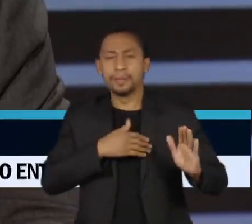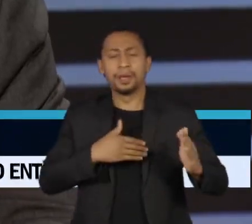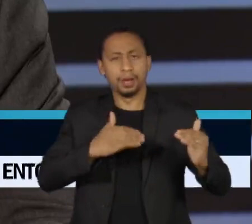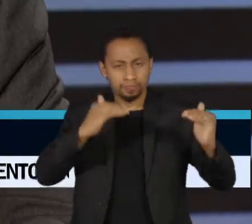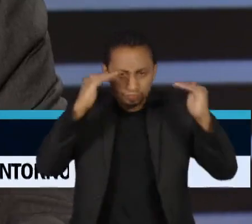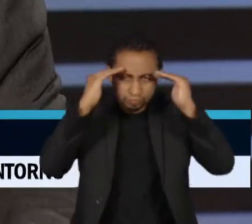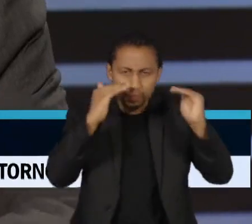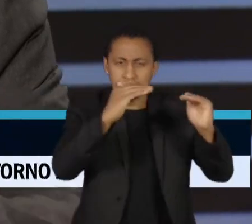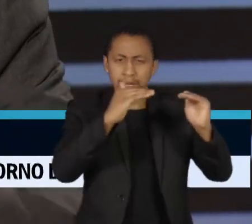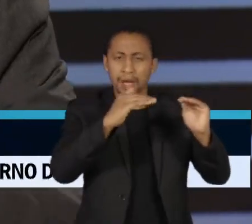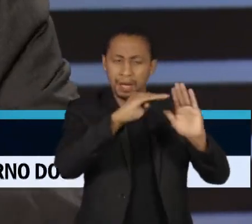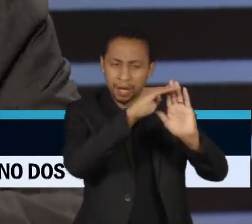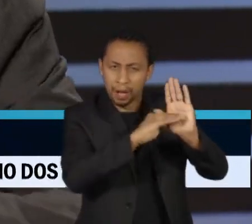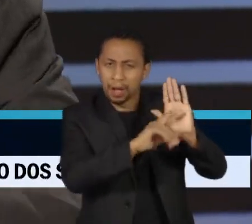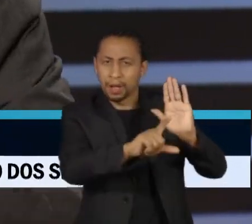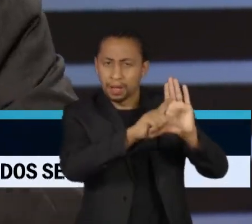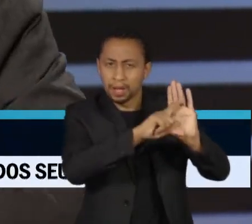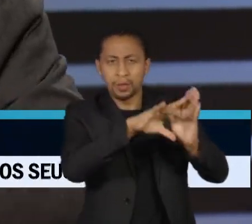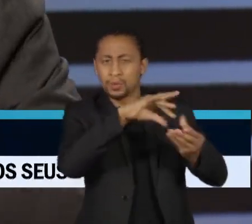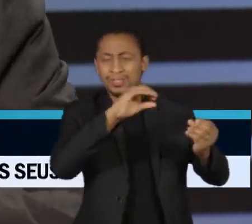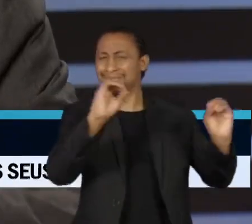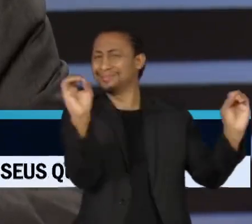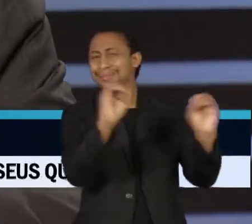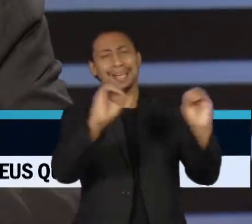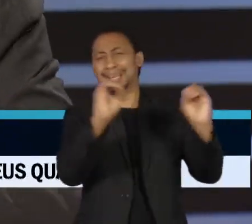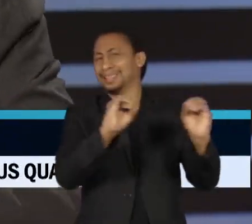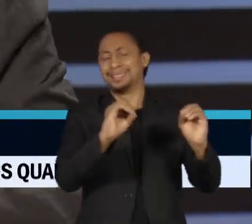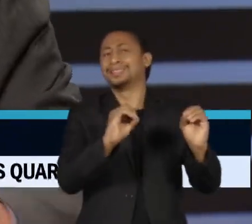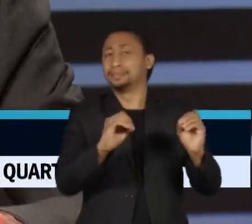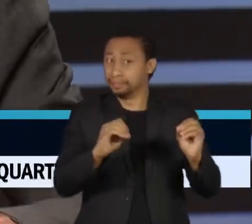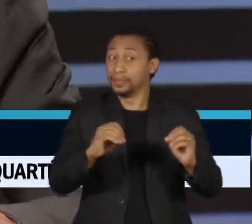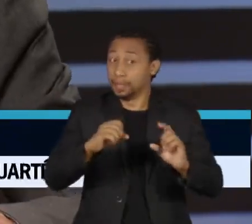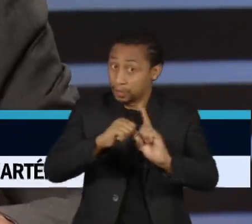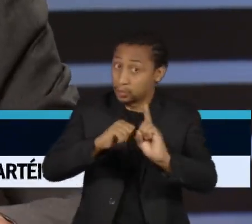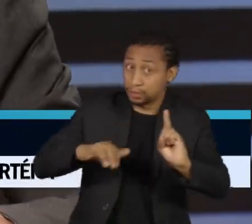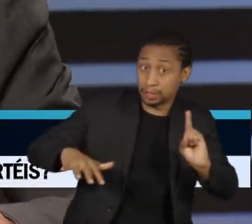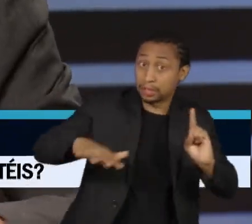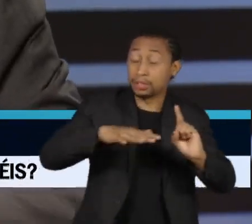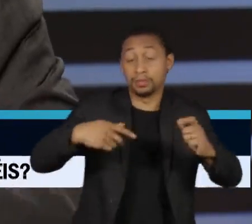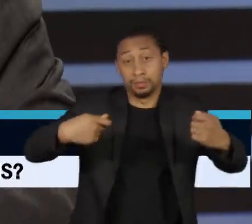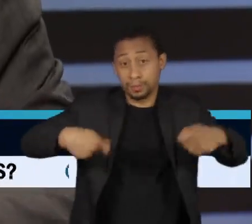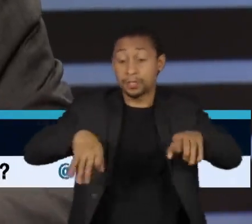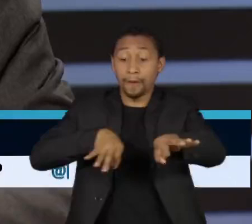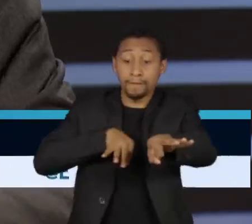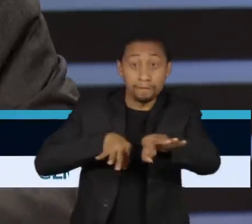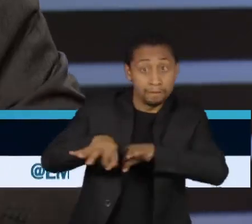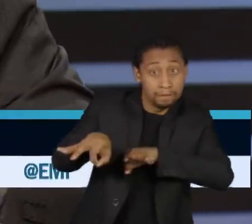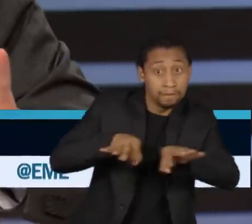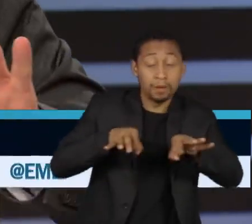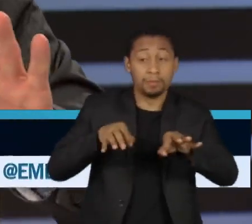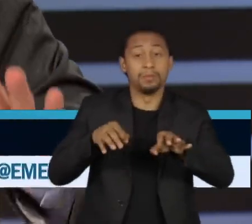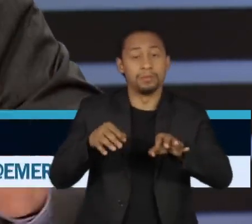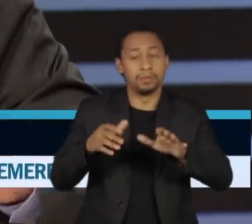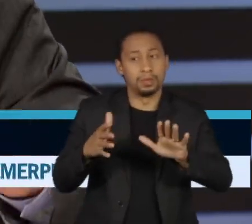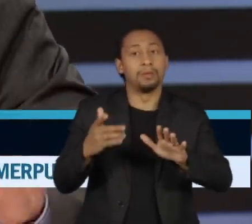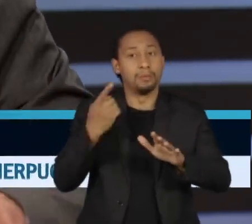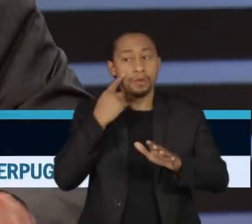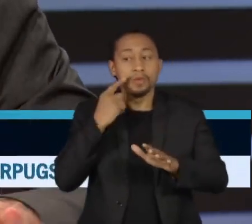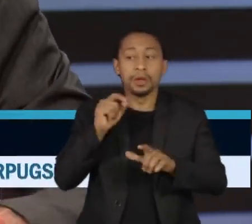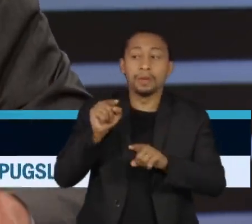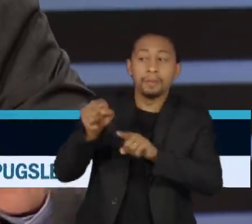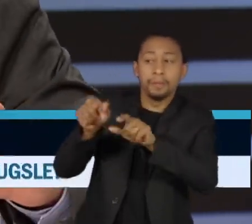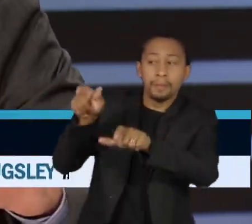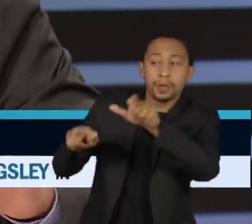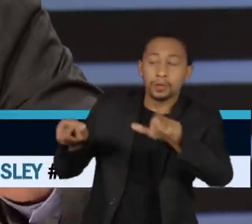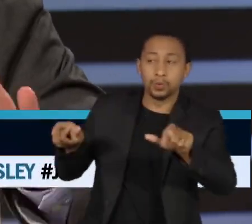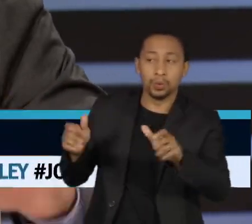com a democracia. E a sociedade precisa estar pronta para poder separar e ter clareza. As pessoas que dizem,